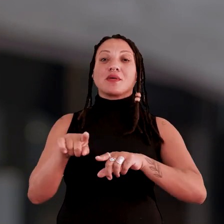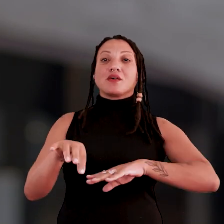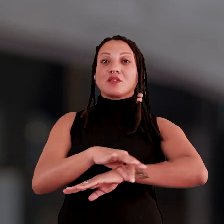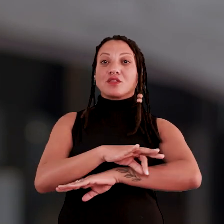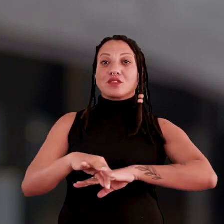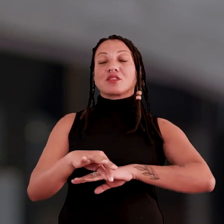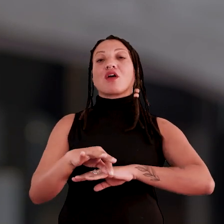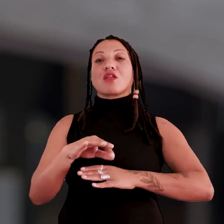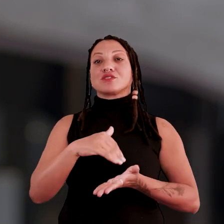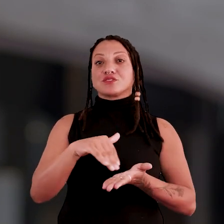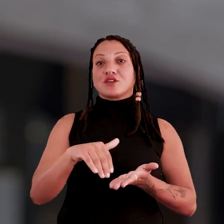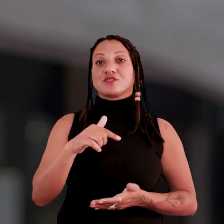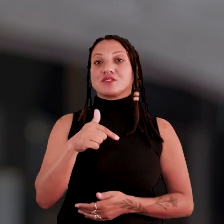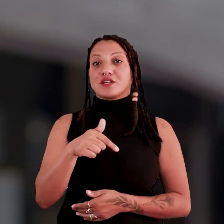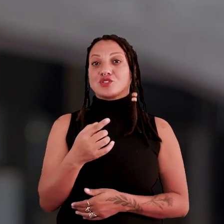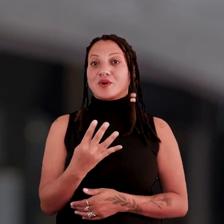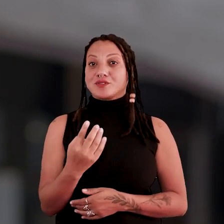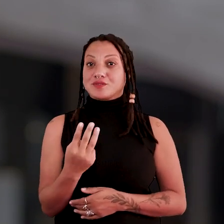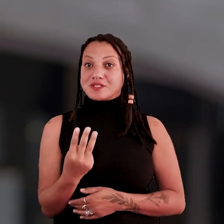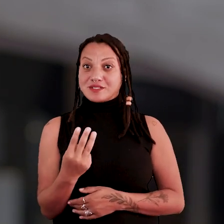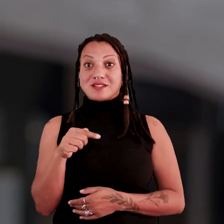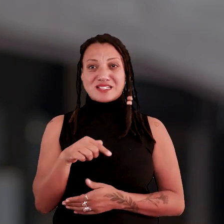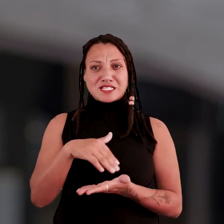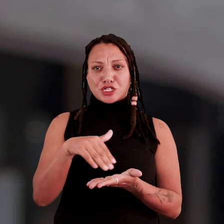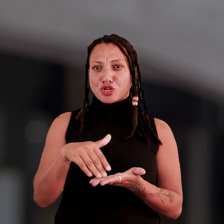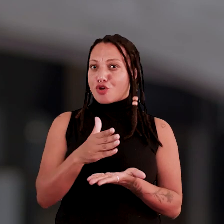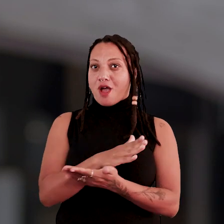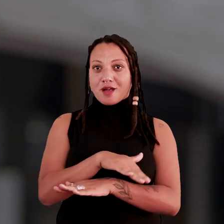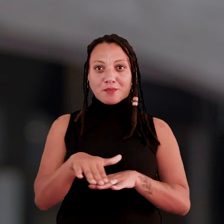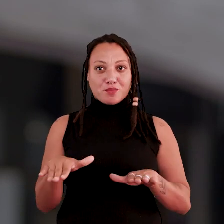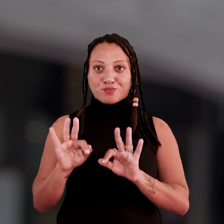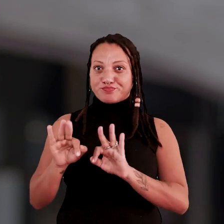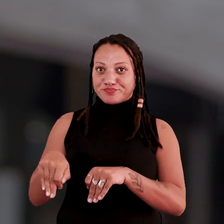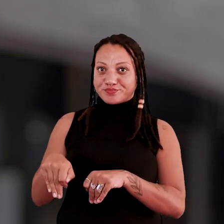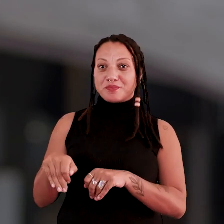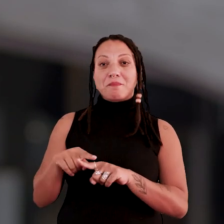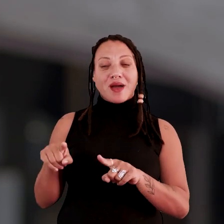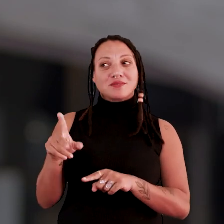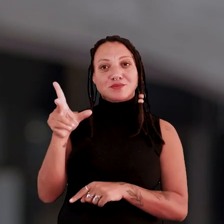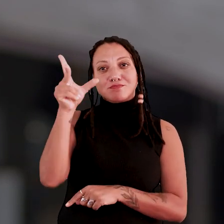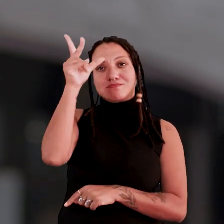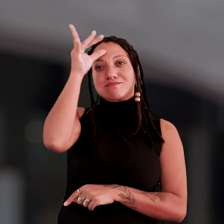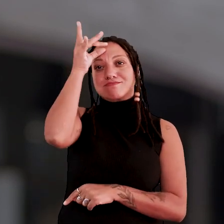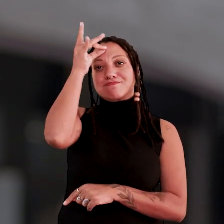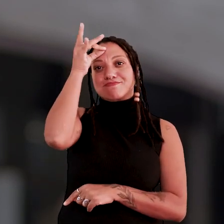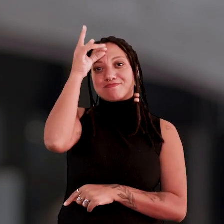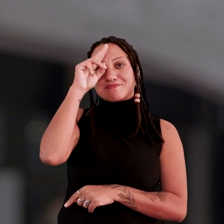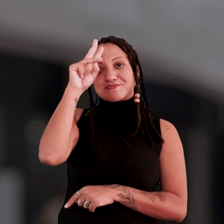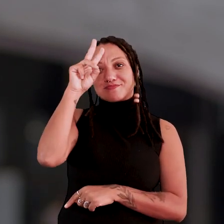um escritório que hoje ele tem uma memória em um site, e essa memória a gente revisita